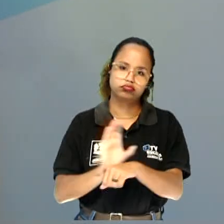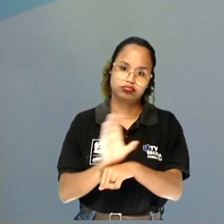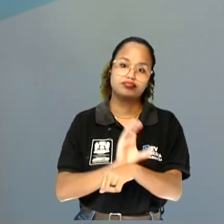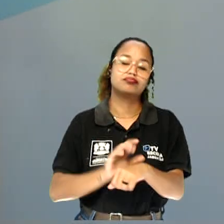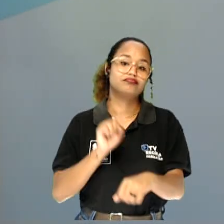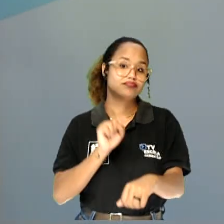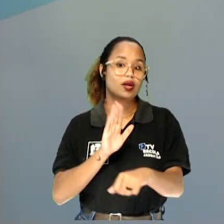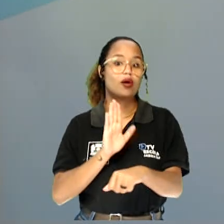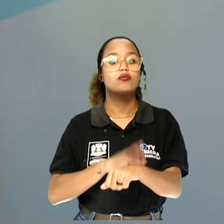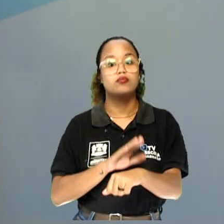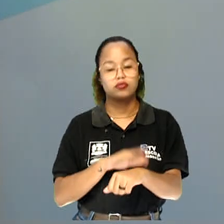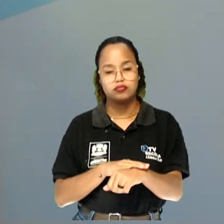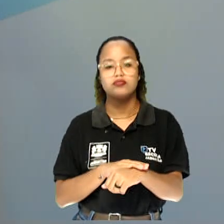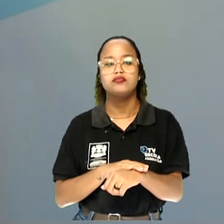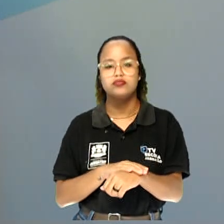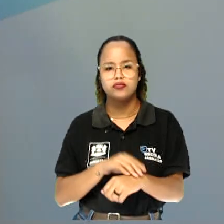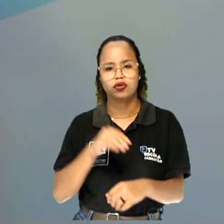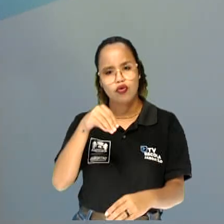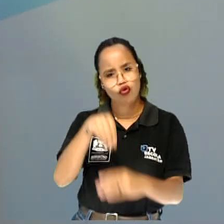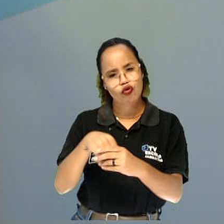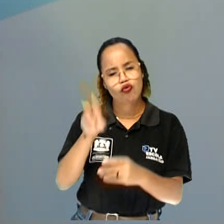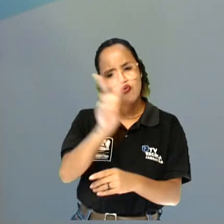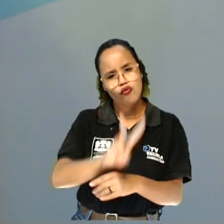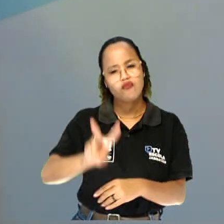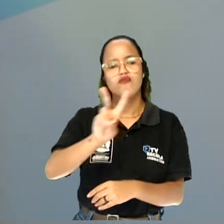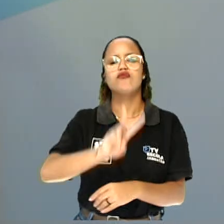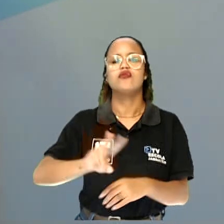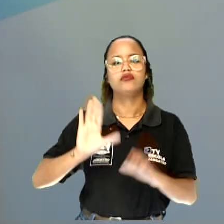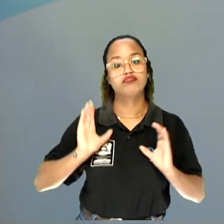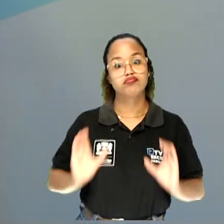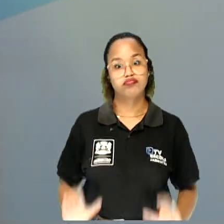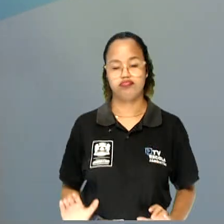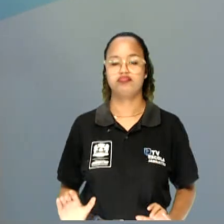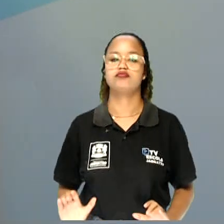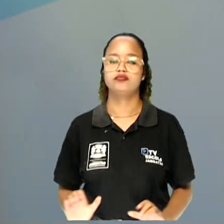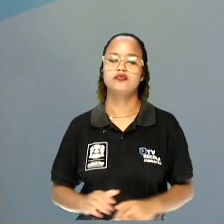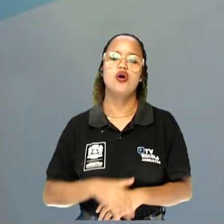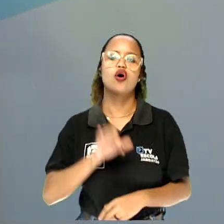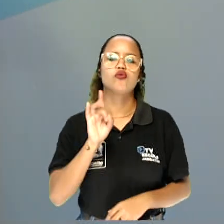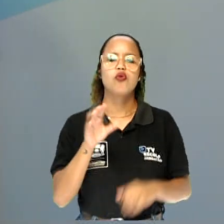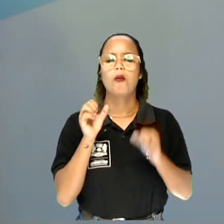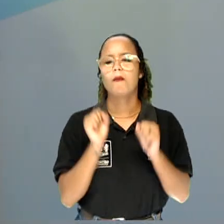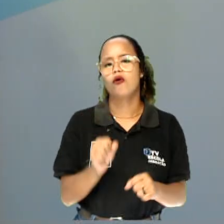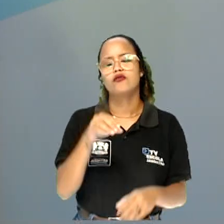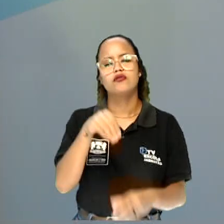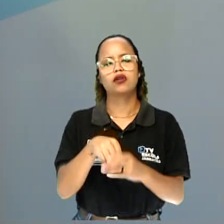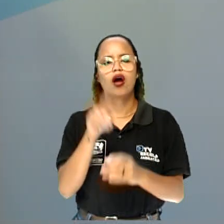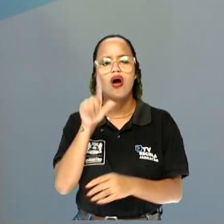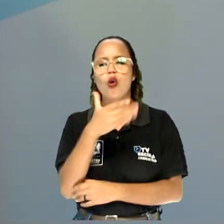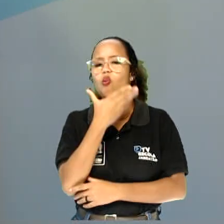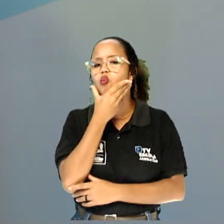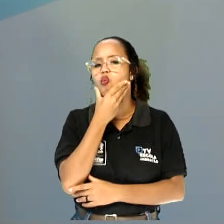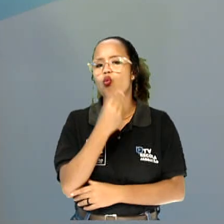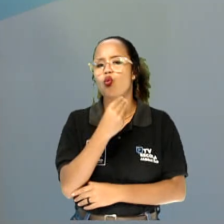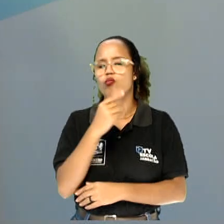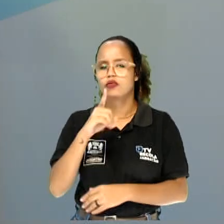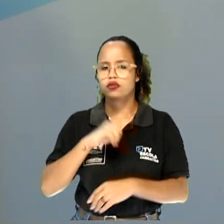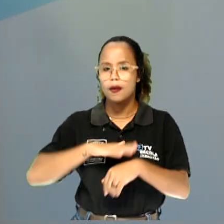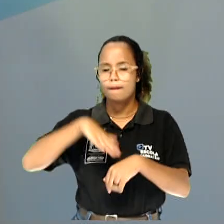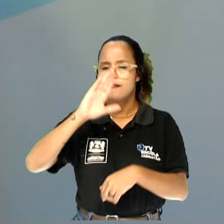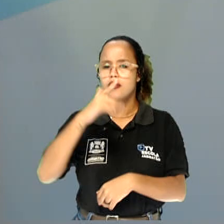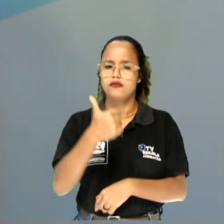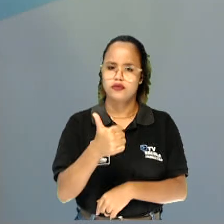momento, nessa cláusula aí para o voto, para o exercício cidadão do voto, né? Só quem poderia votar eram homens acima de 21 anos